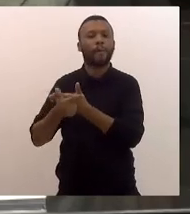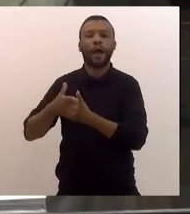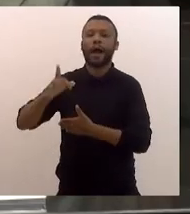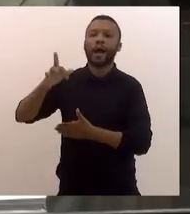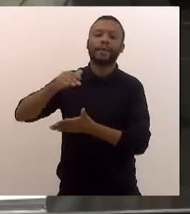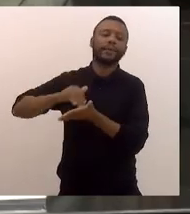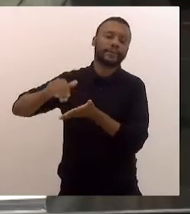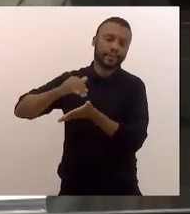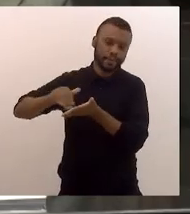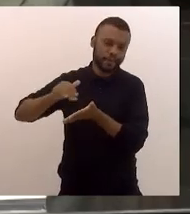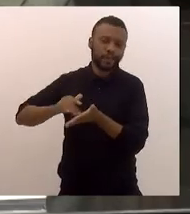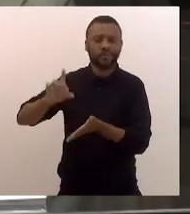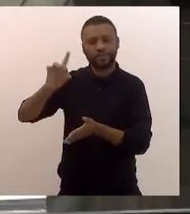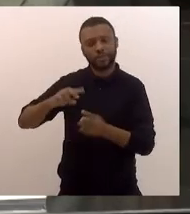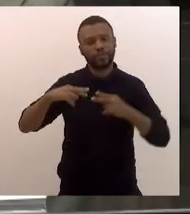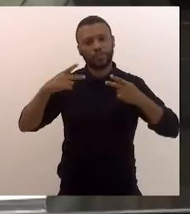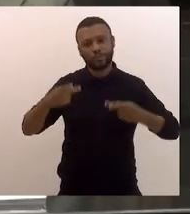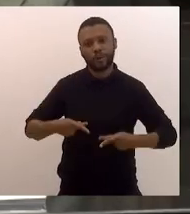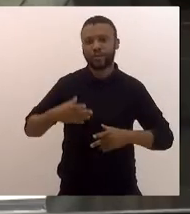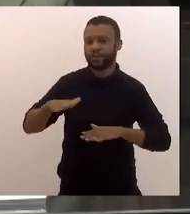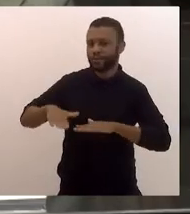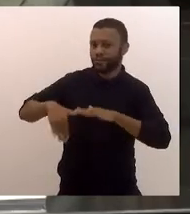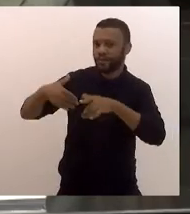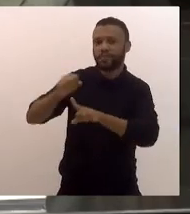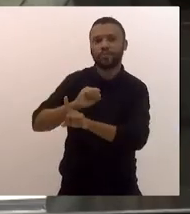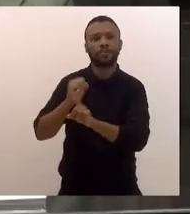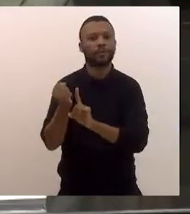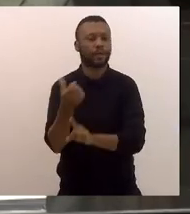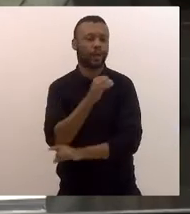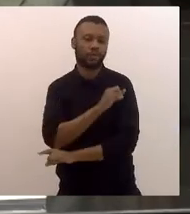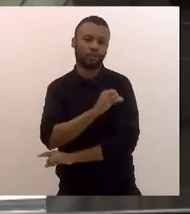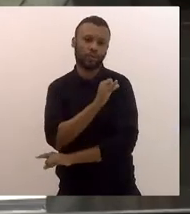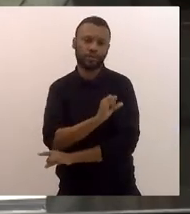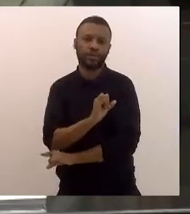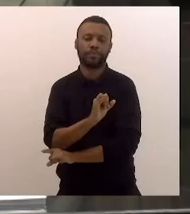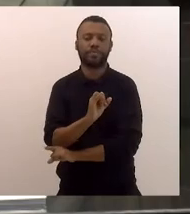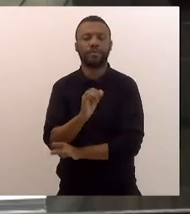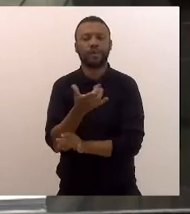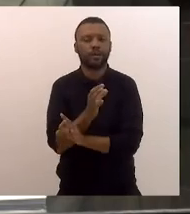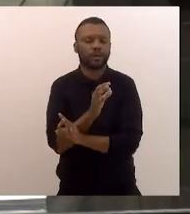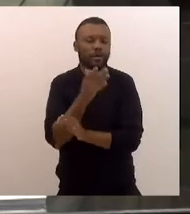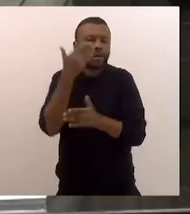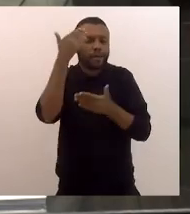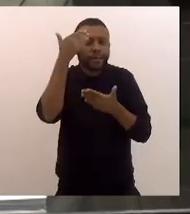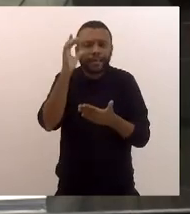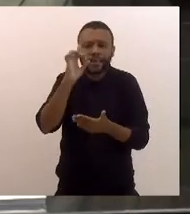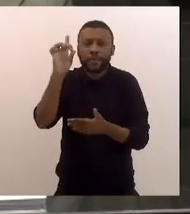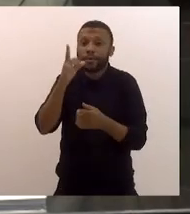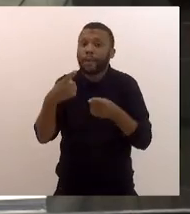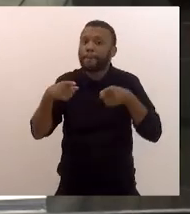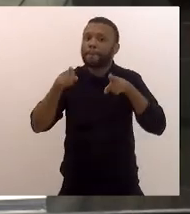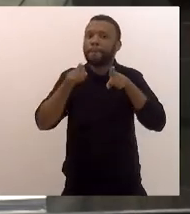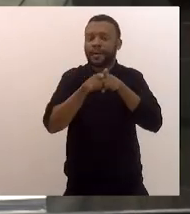e graças a Deus é com parceria com a Defensoria Pública hoje o nosso C am que a gente